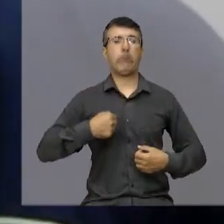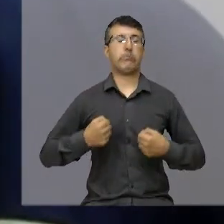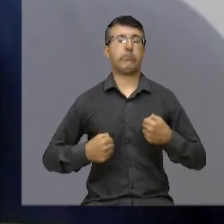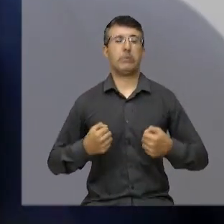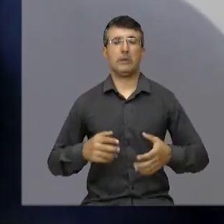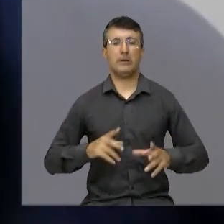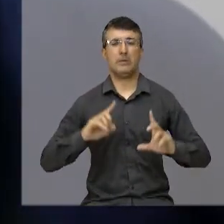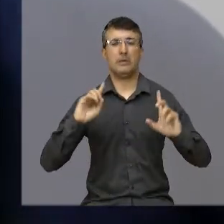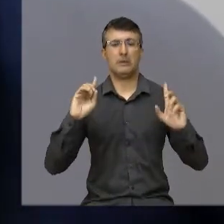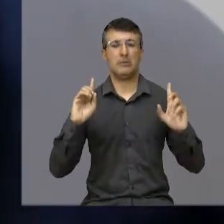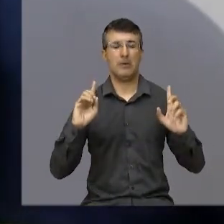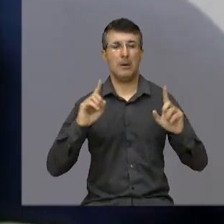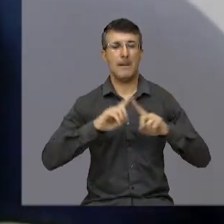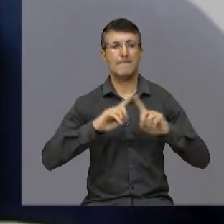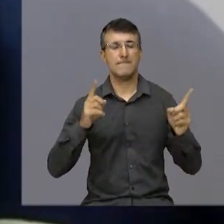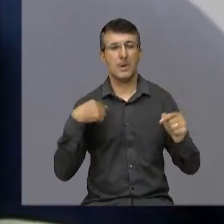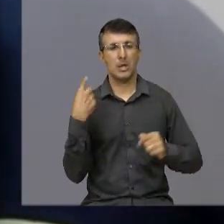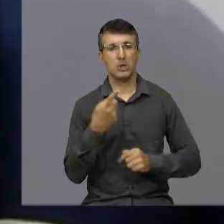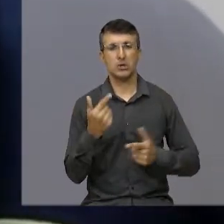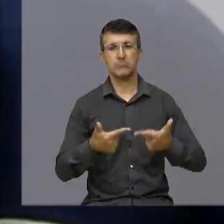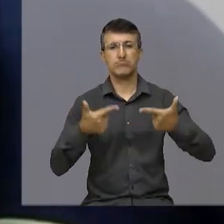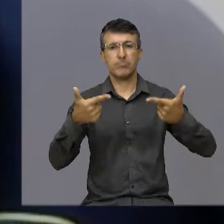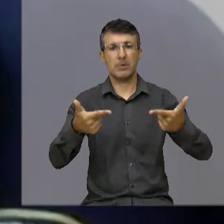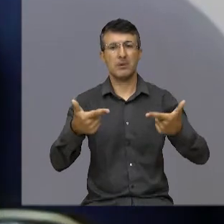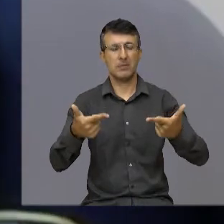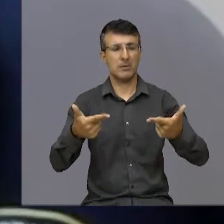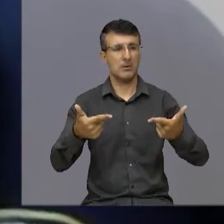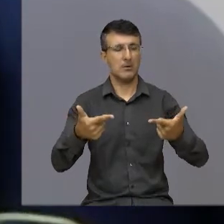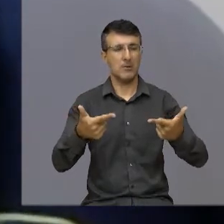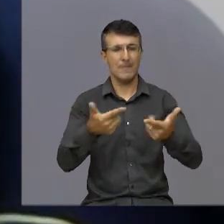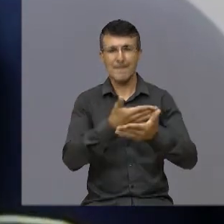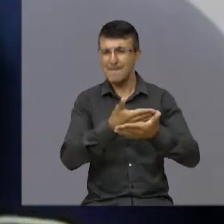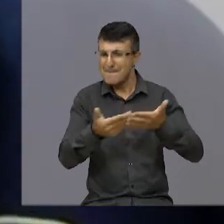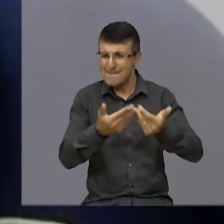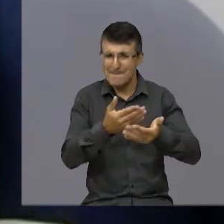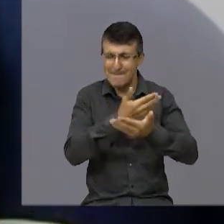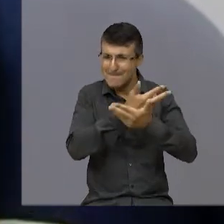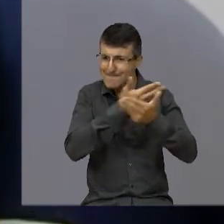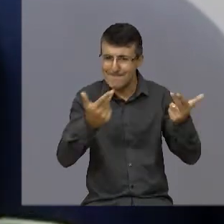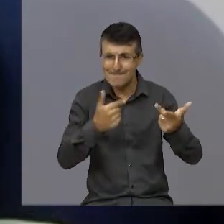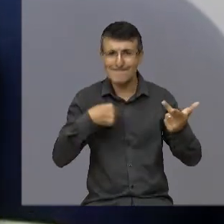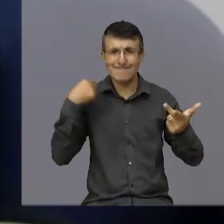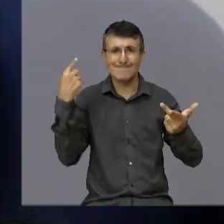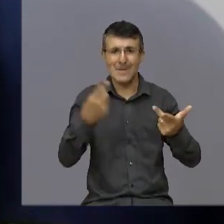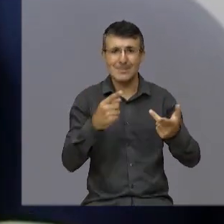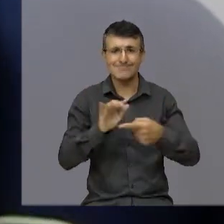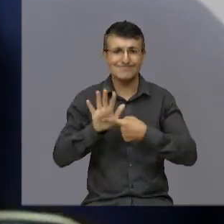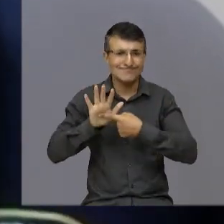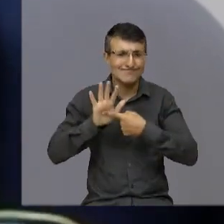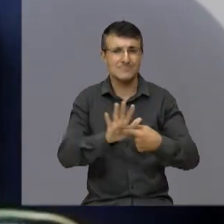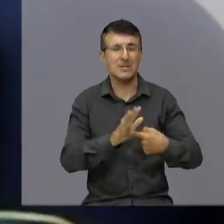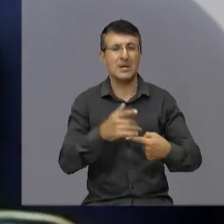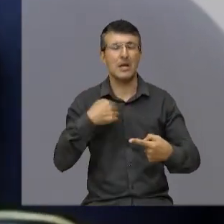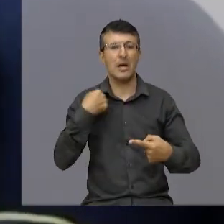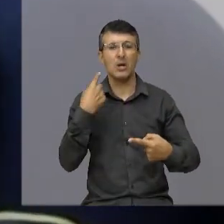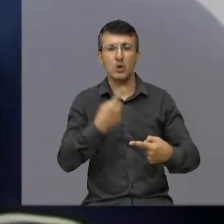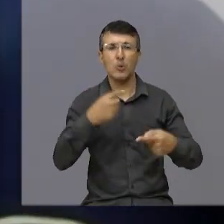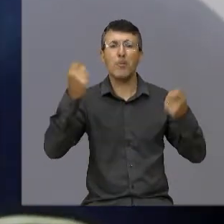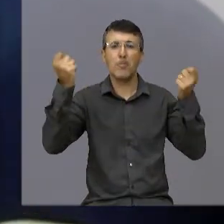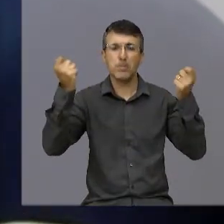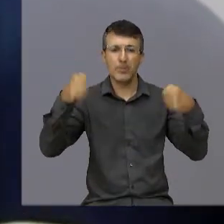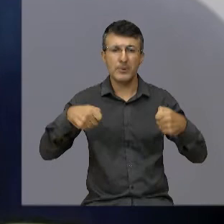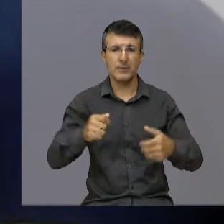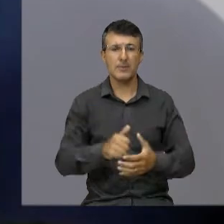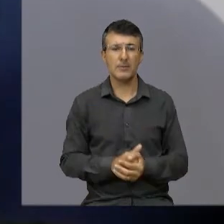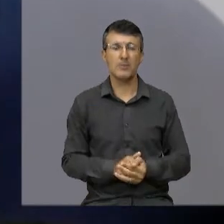de todas as maneiras para que nós possamos demonstrar a nossa competência. Hoje,